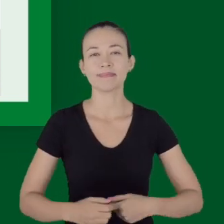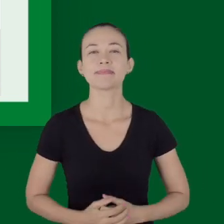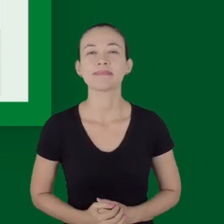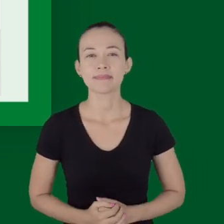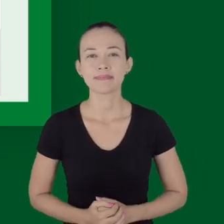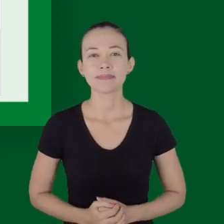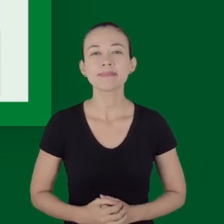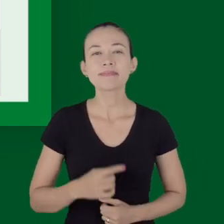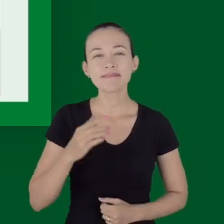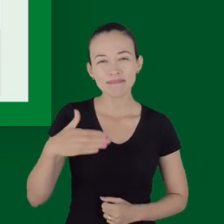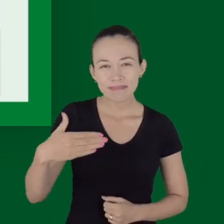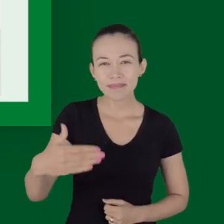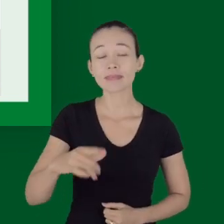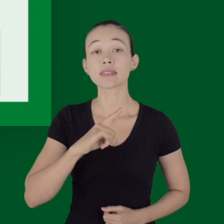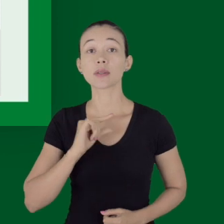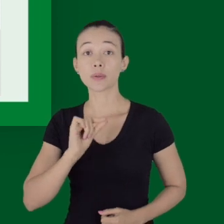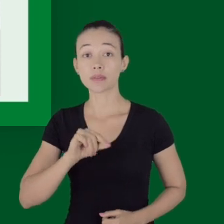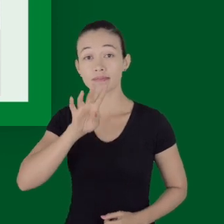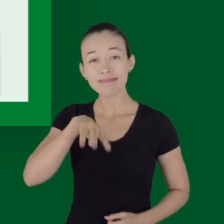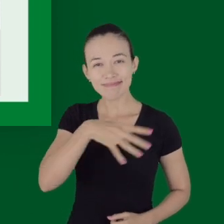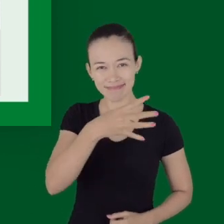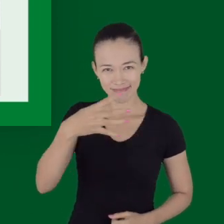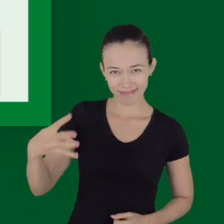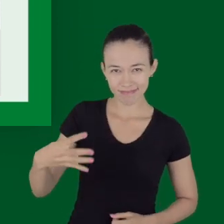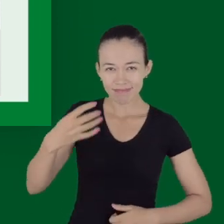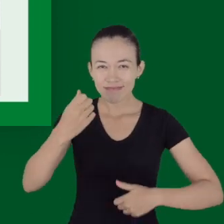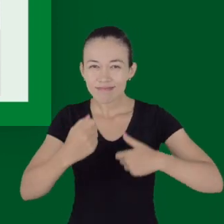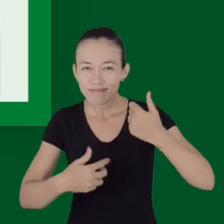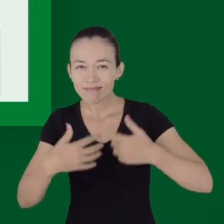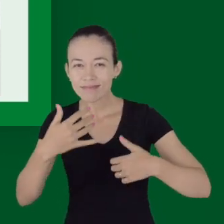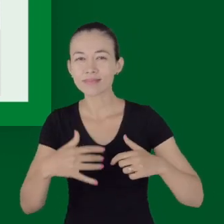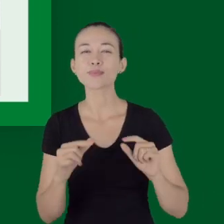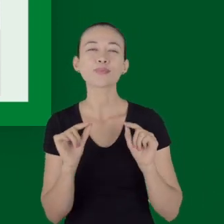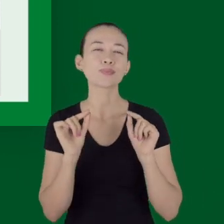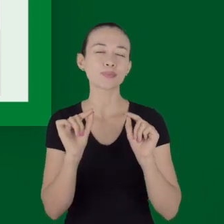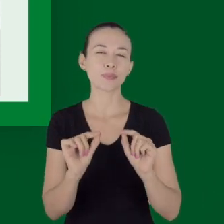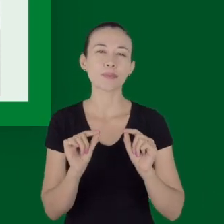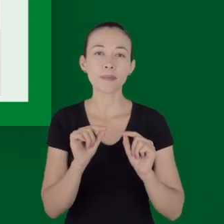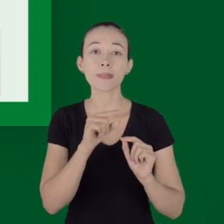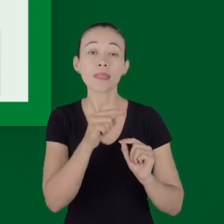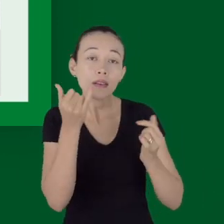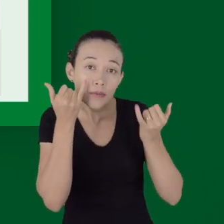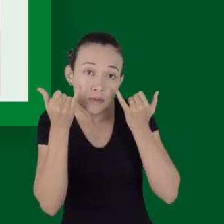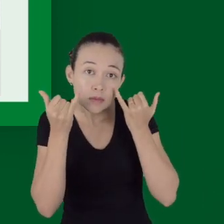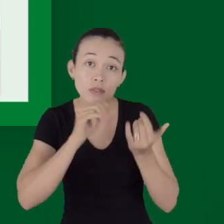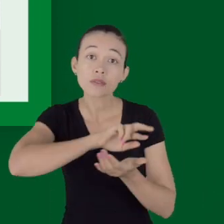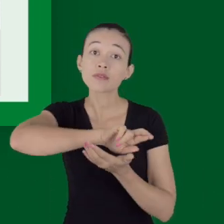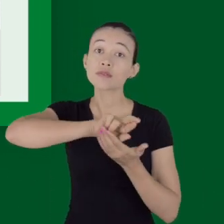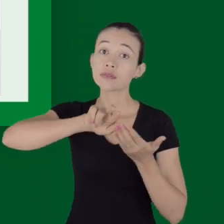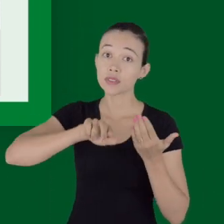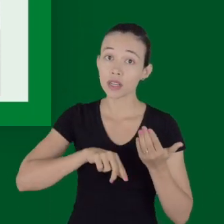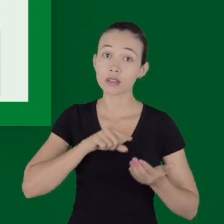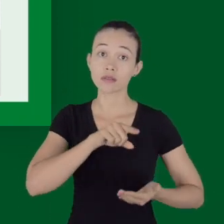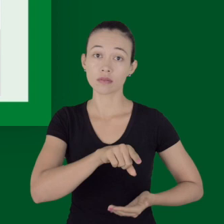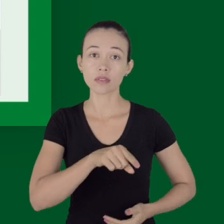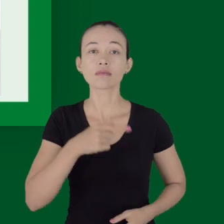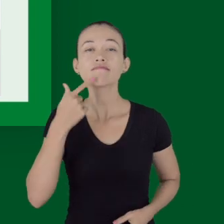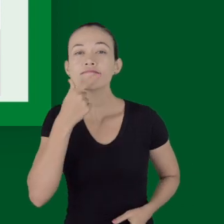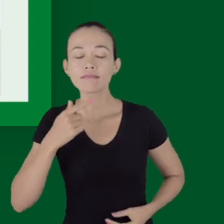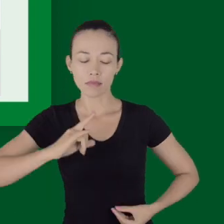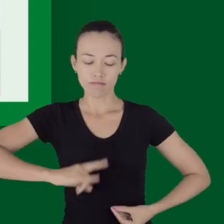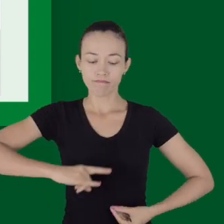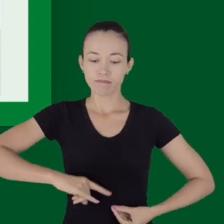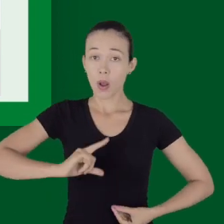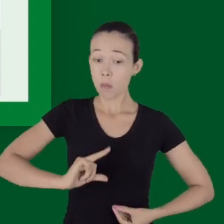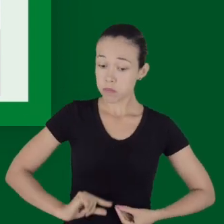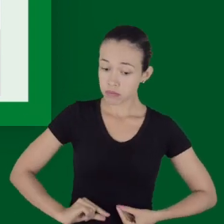sempre deve ser corrigida. As tabelas abaixo, as tabelas que vão vir a seguir, mostram, né,